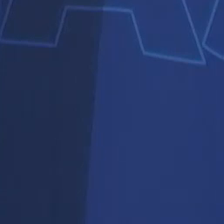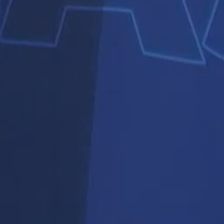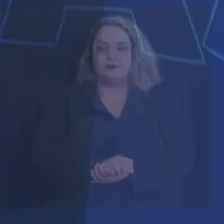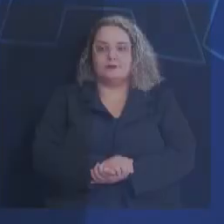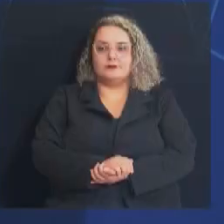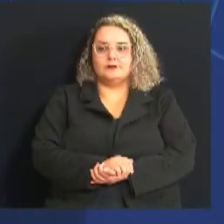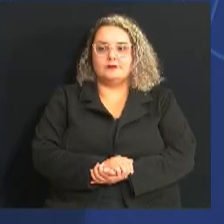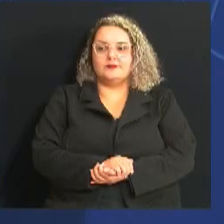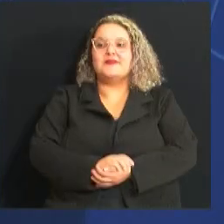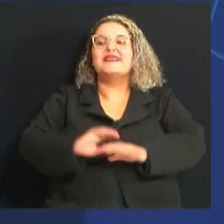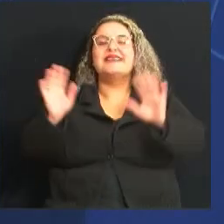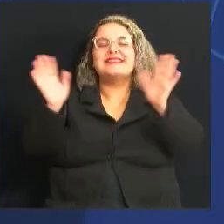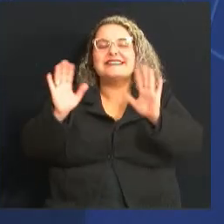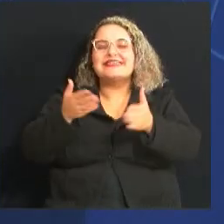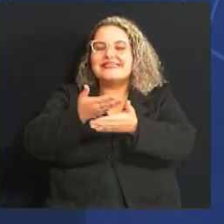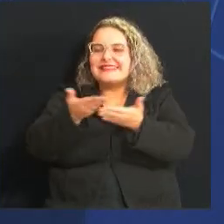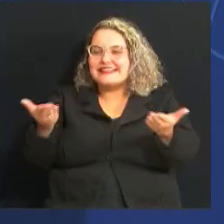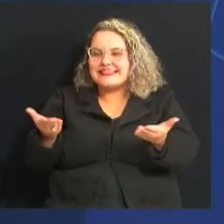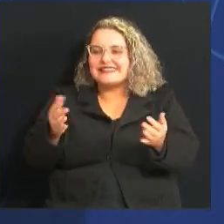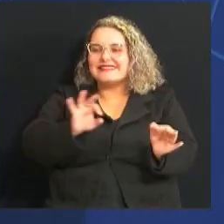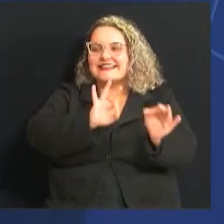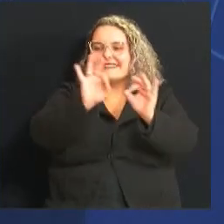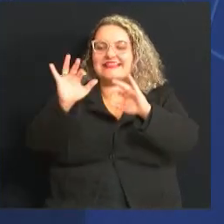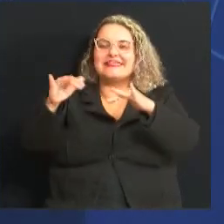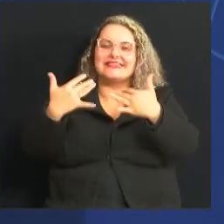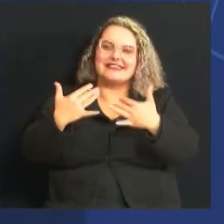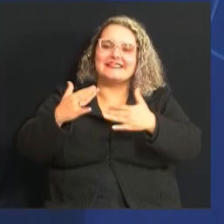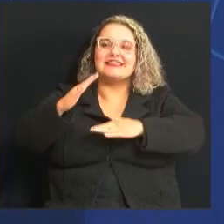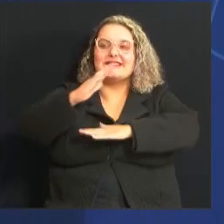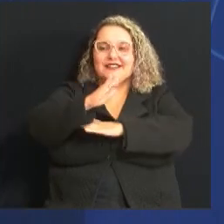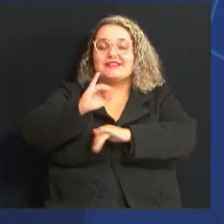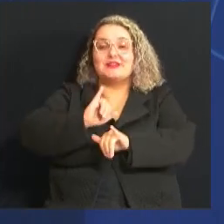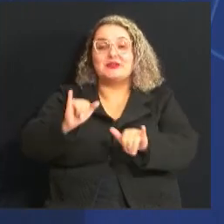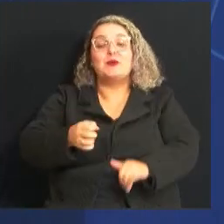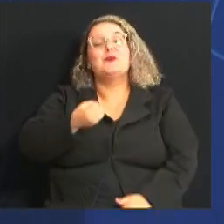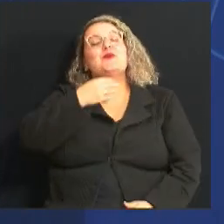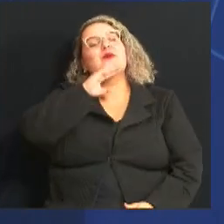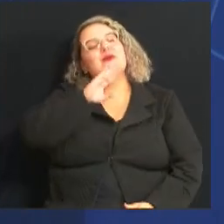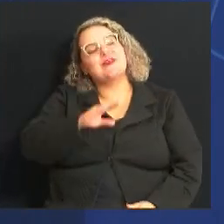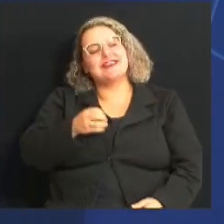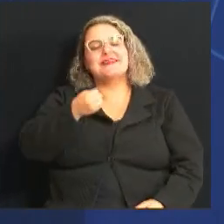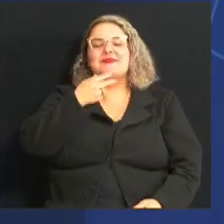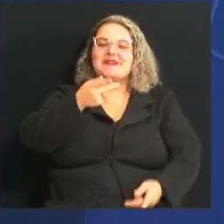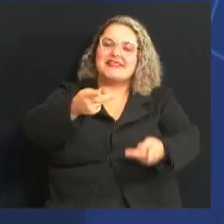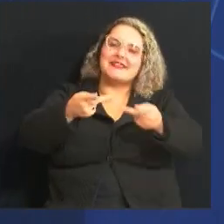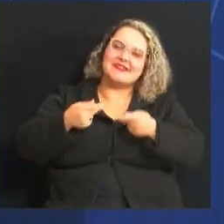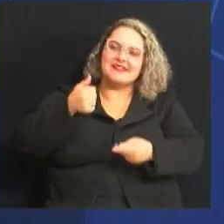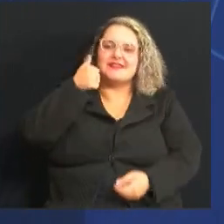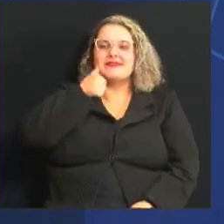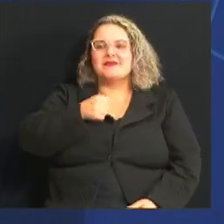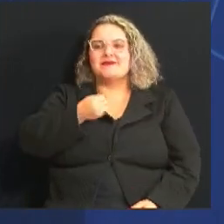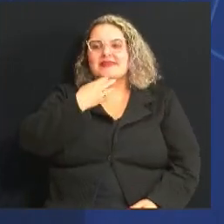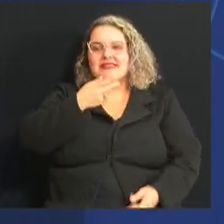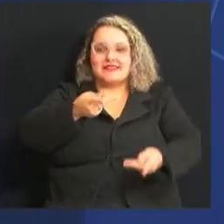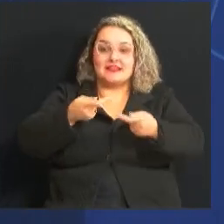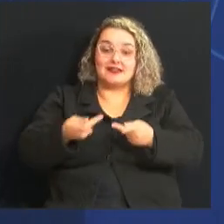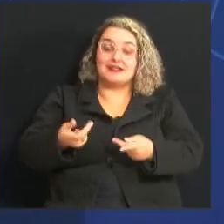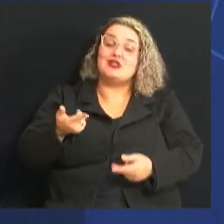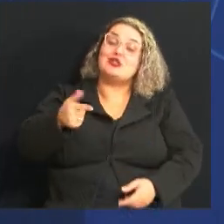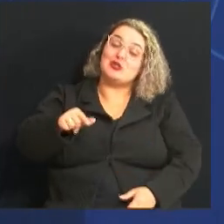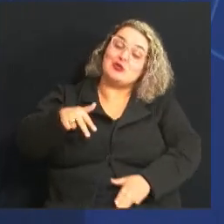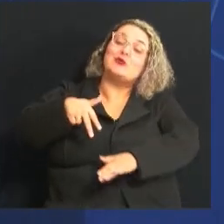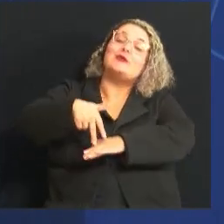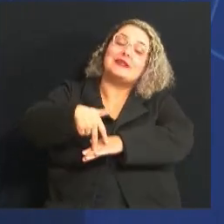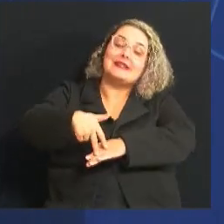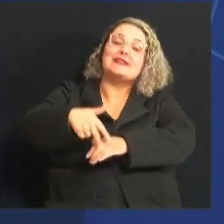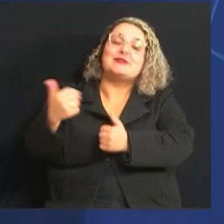Olá para você que assiste o Câmara Notícia ao vivo. Boa tarde, bem-vindo, bem-vinda. Tomei mais uma vez o espaço do Gabriel Castro